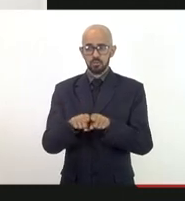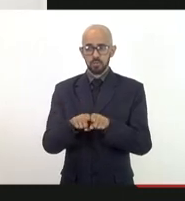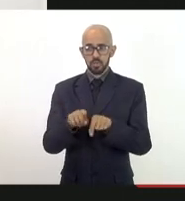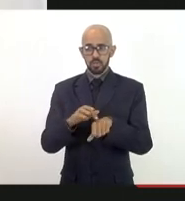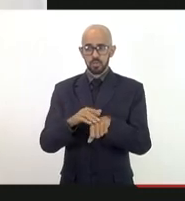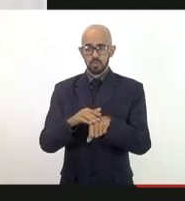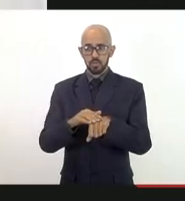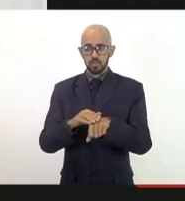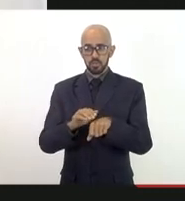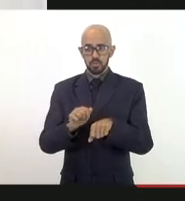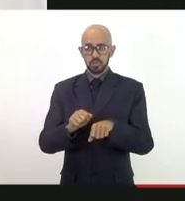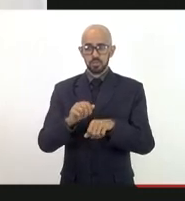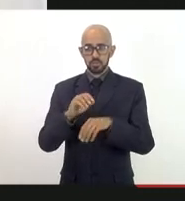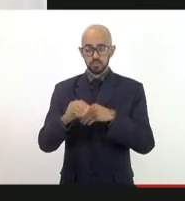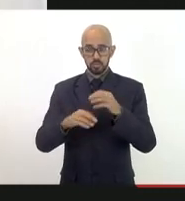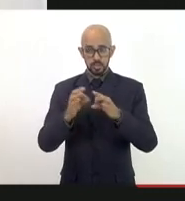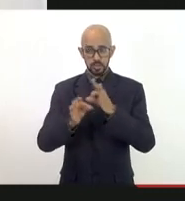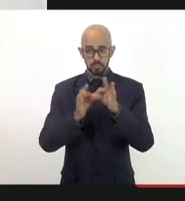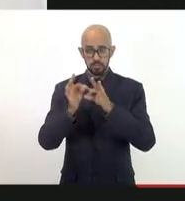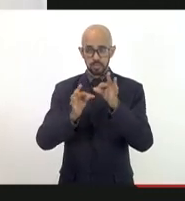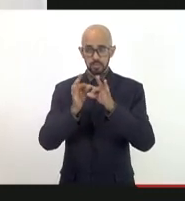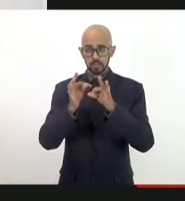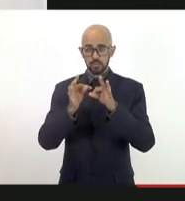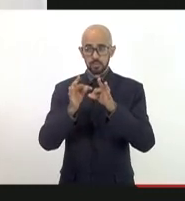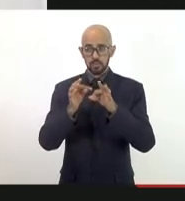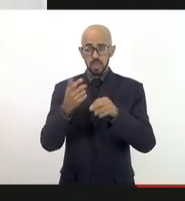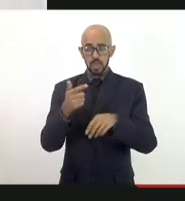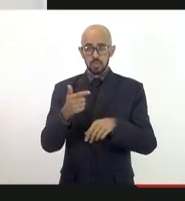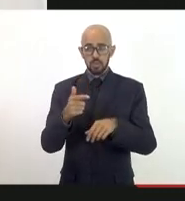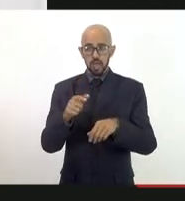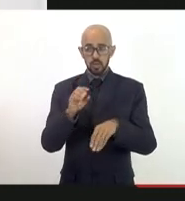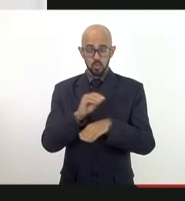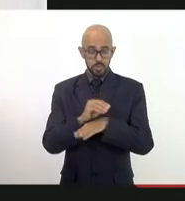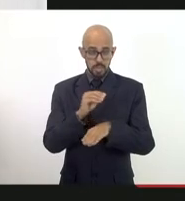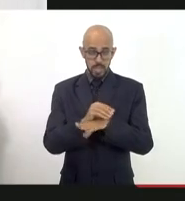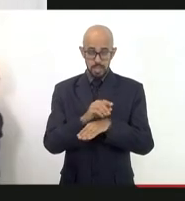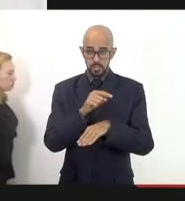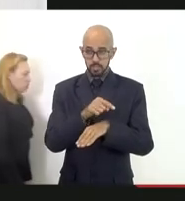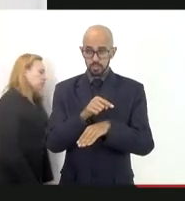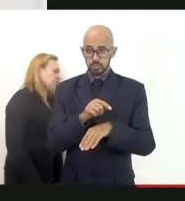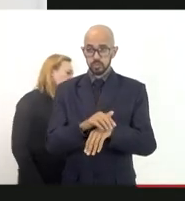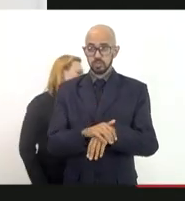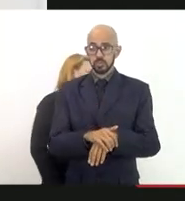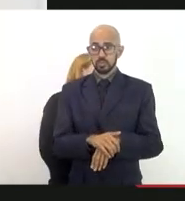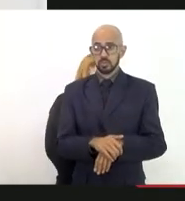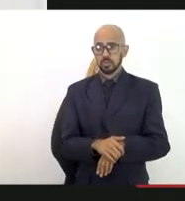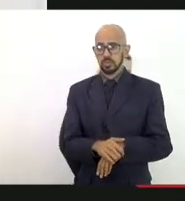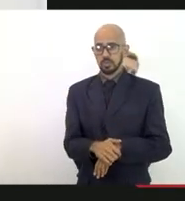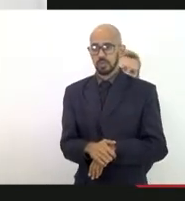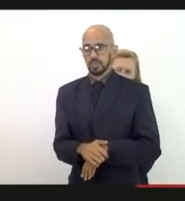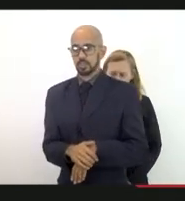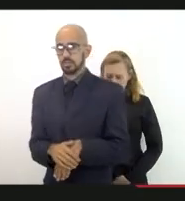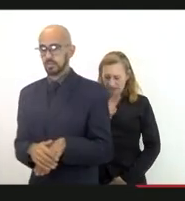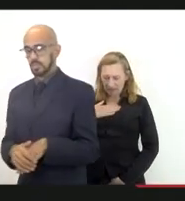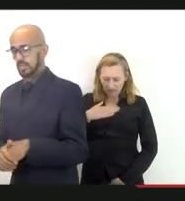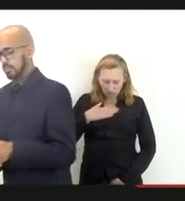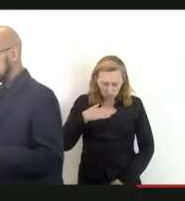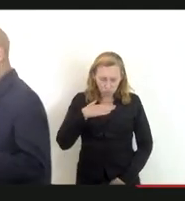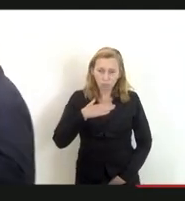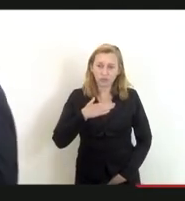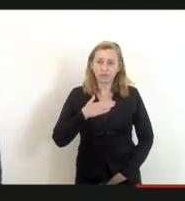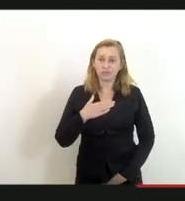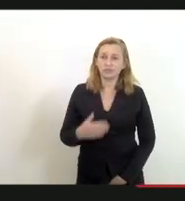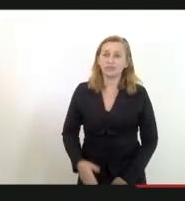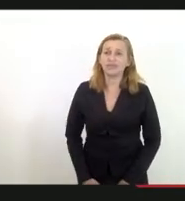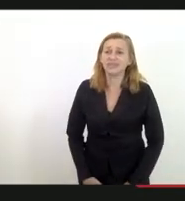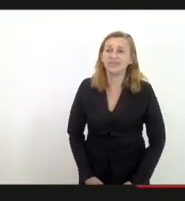para o diagnóstico, para o tratamento. Não cuidar disso agora, não priorizar isso, é colocar também a vida de todos que atuam